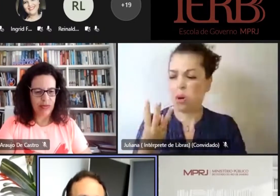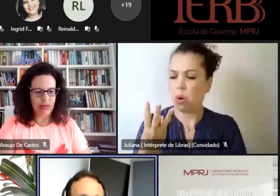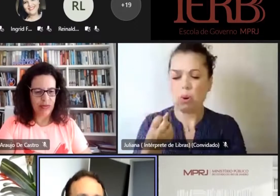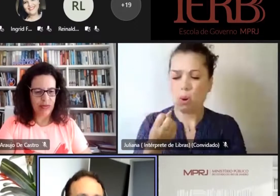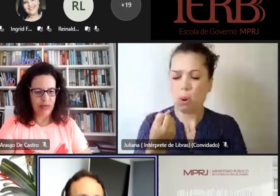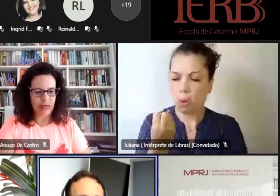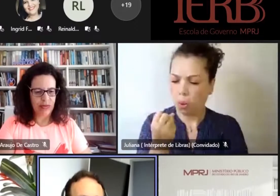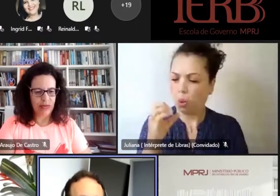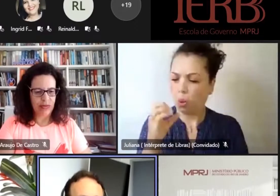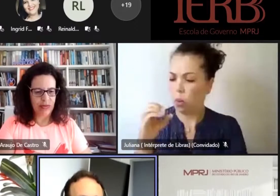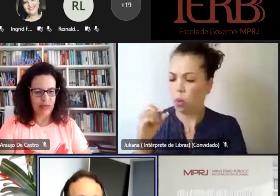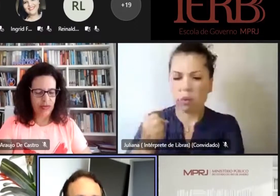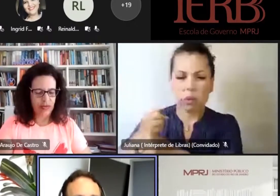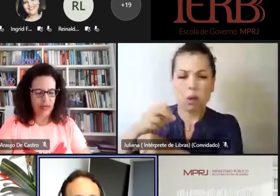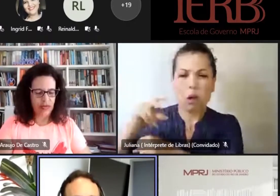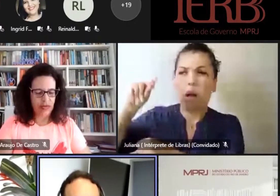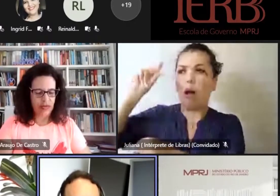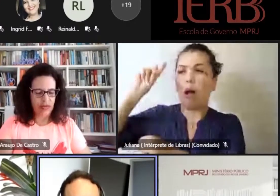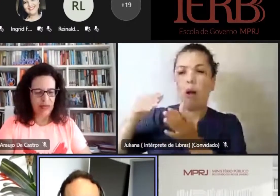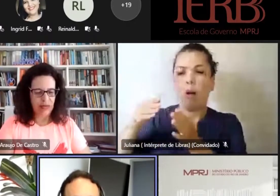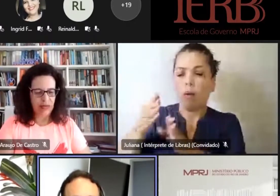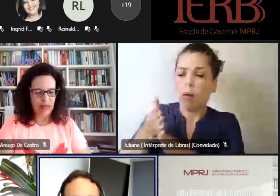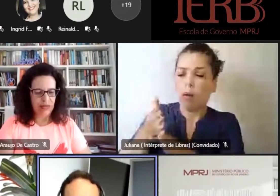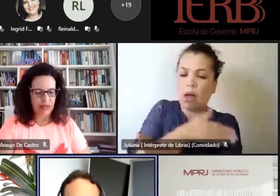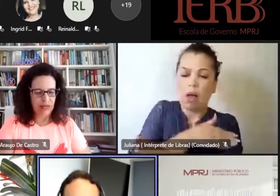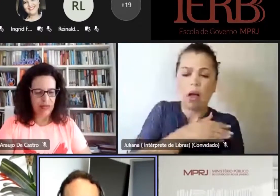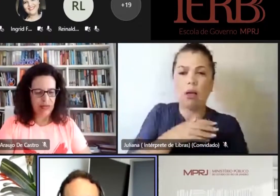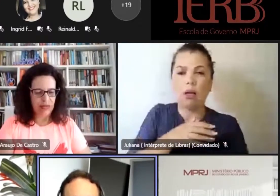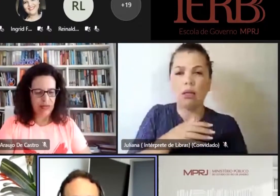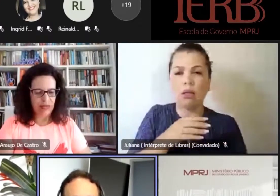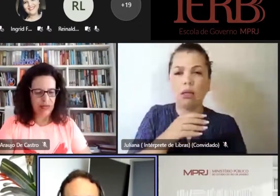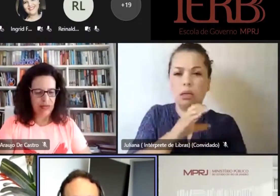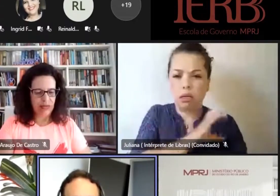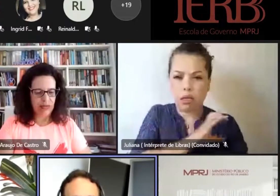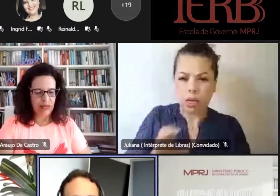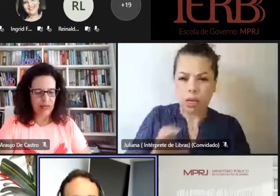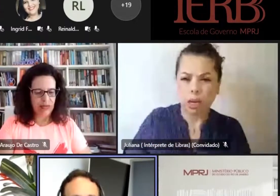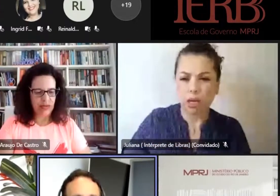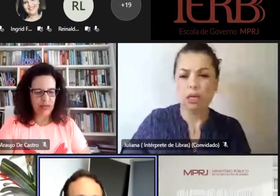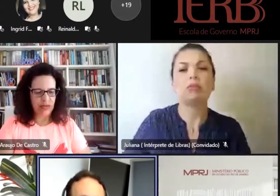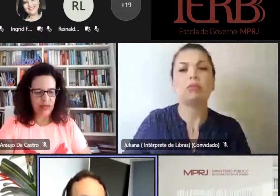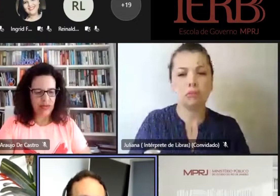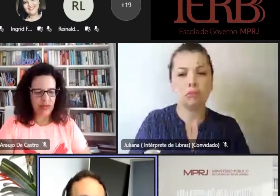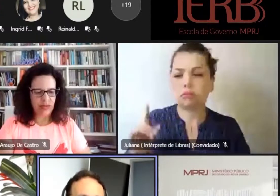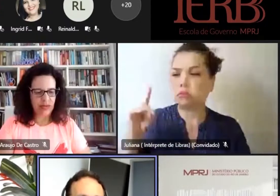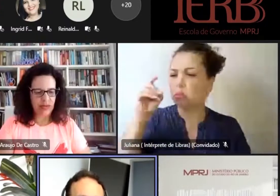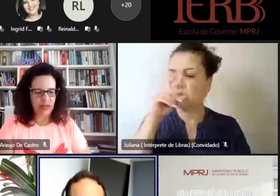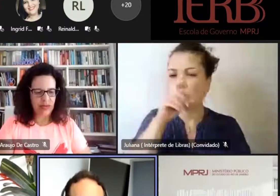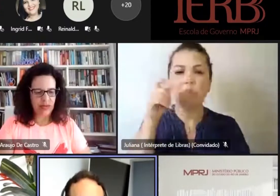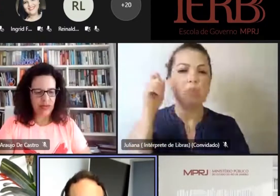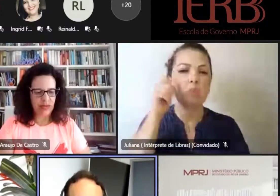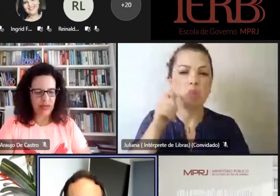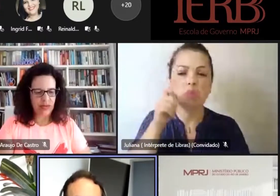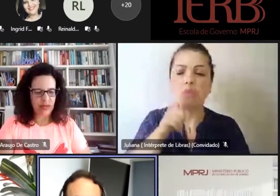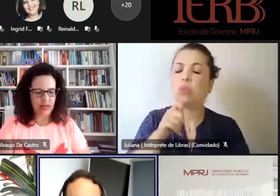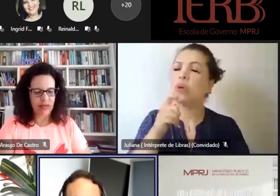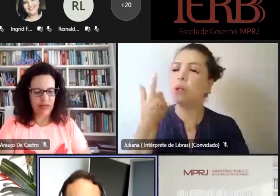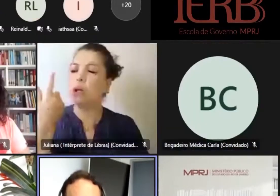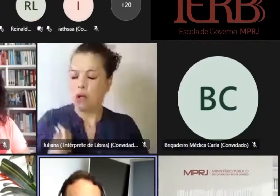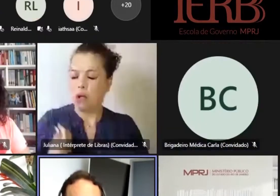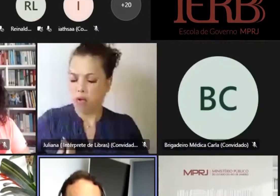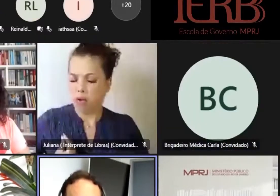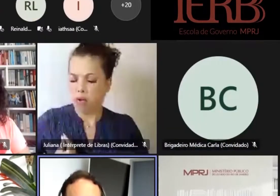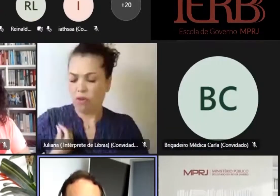cristã, verificamos como era difícil, como foi dura a vida da mulher, como foi difícil